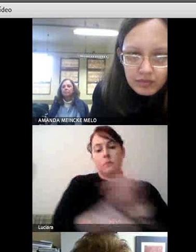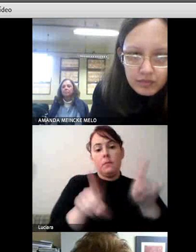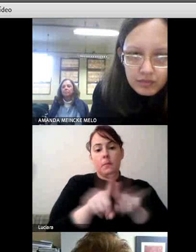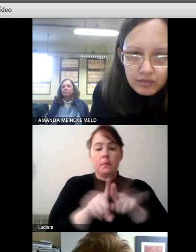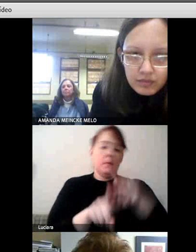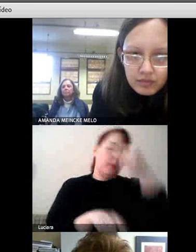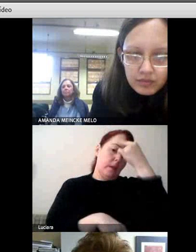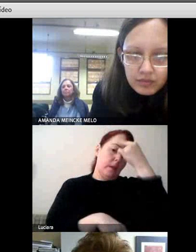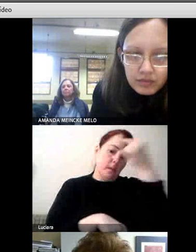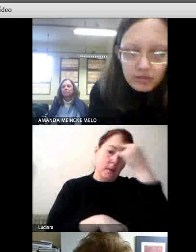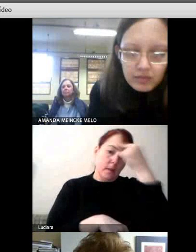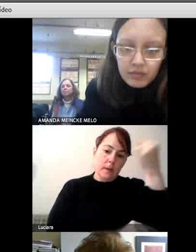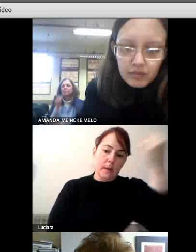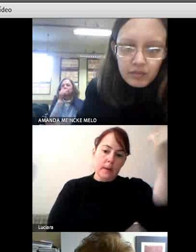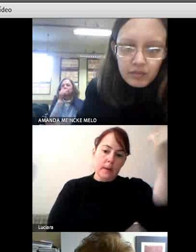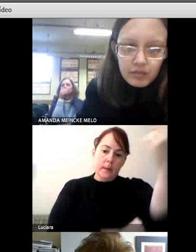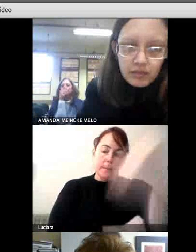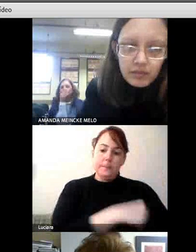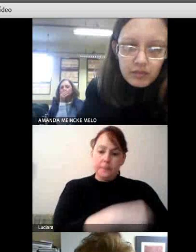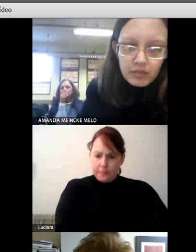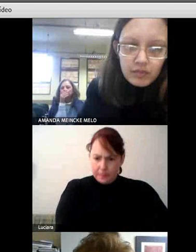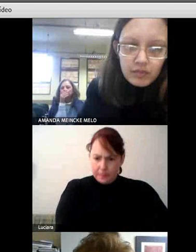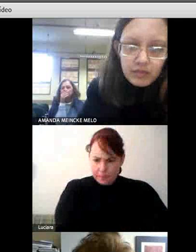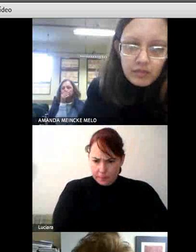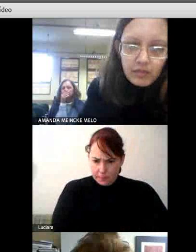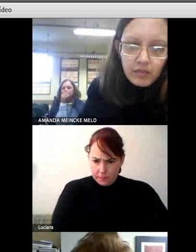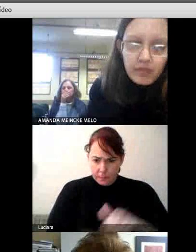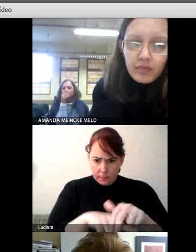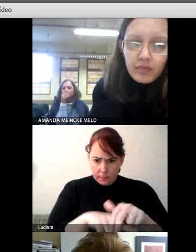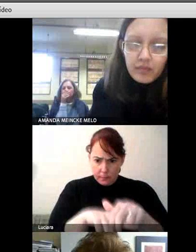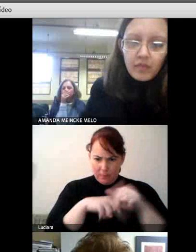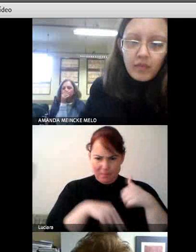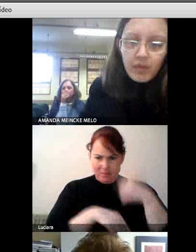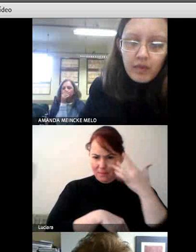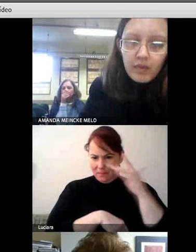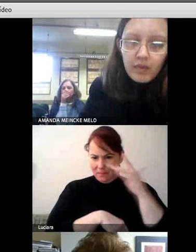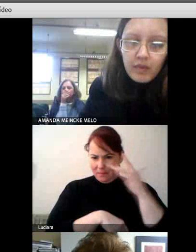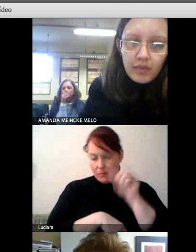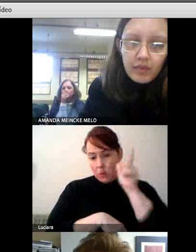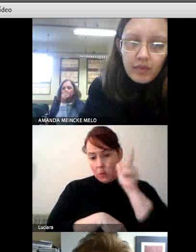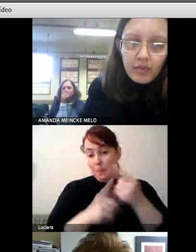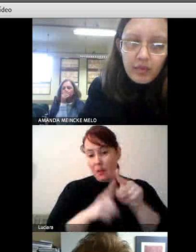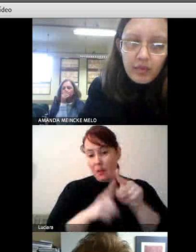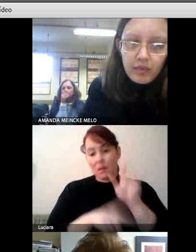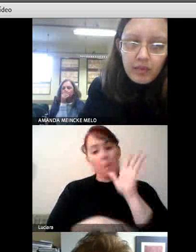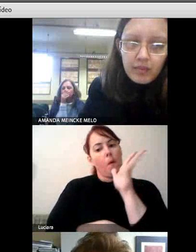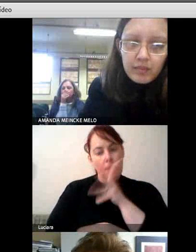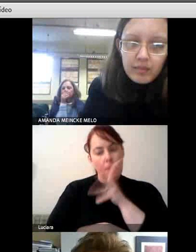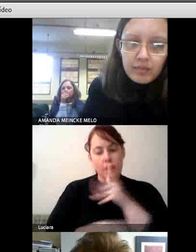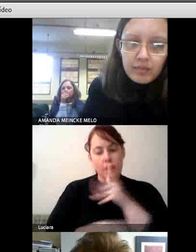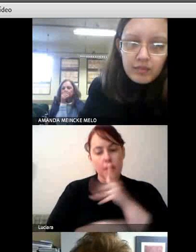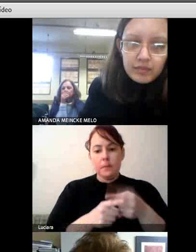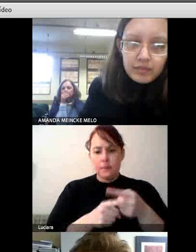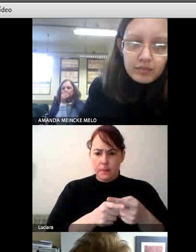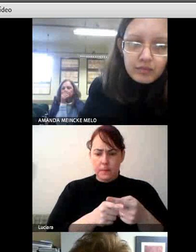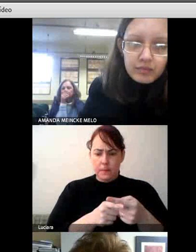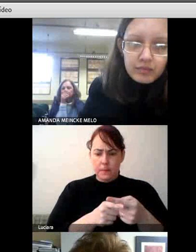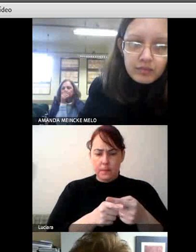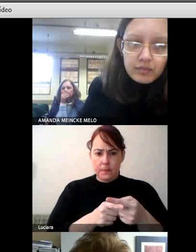ainda da graduação, mas eles estão fazendo cursos de mestrado profissionalizantes. Estão trabalhando em curso à distância,